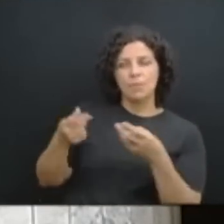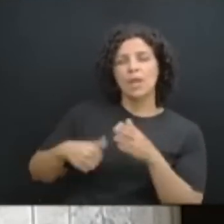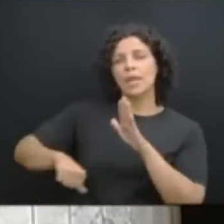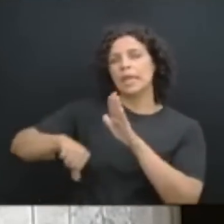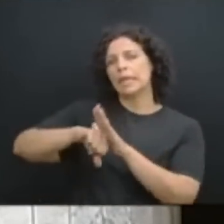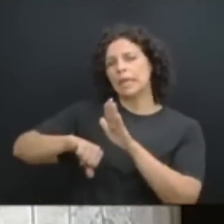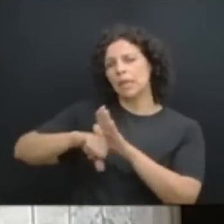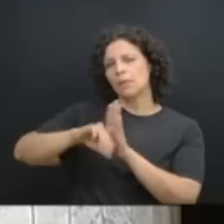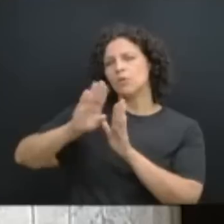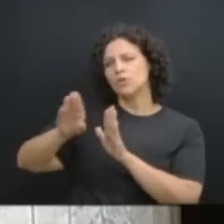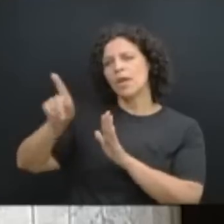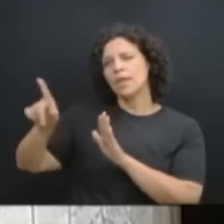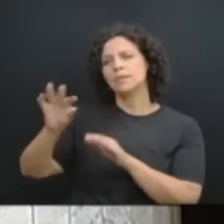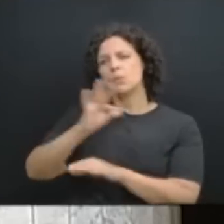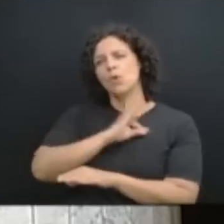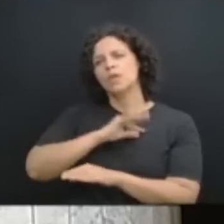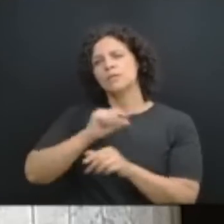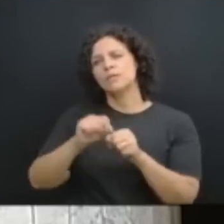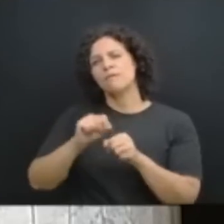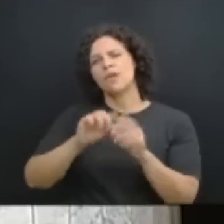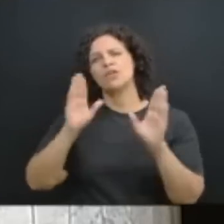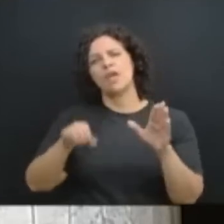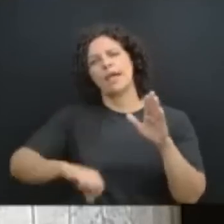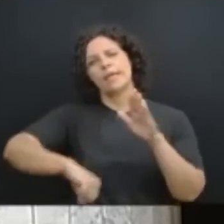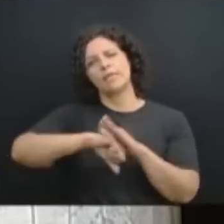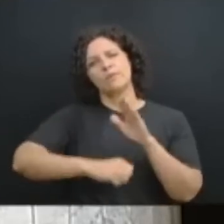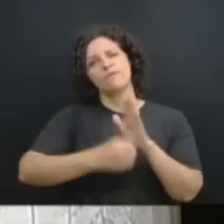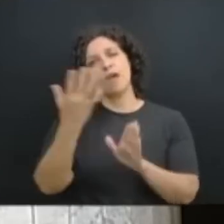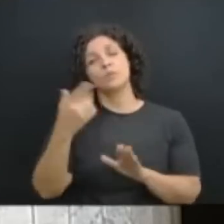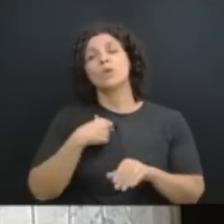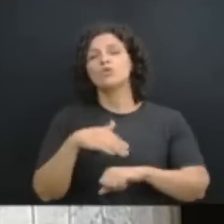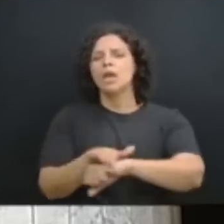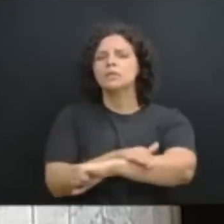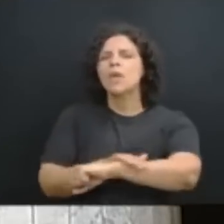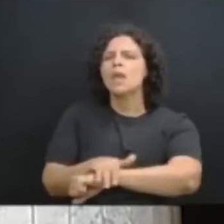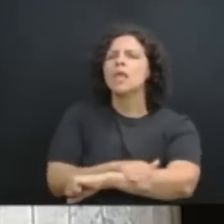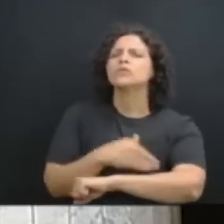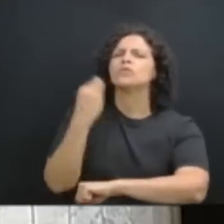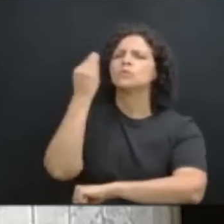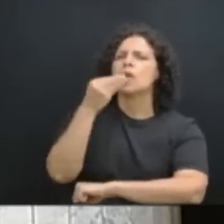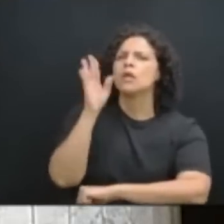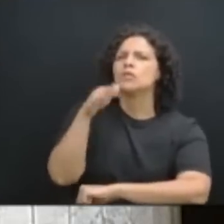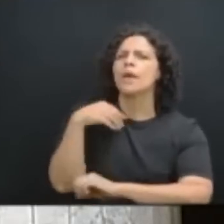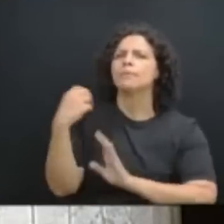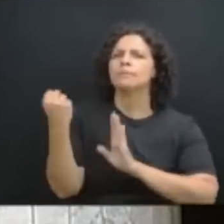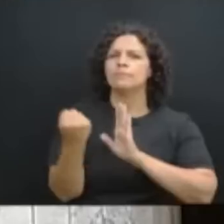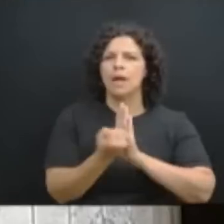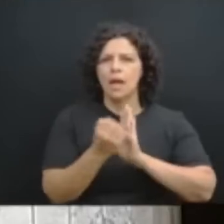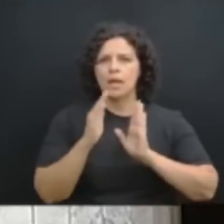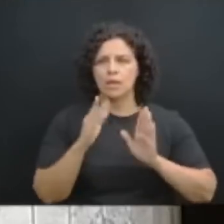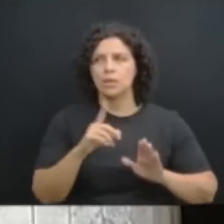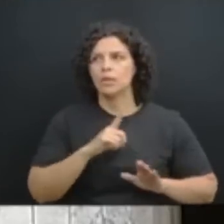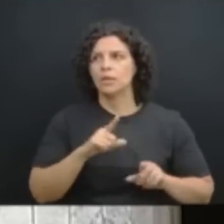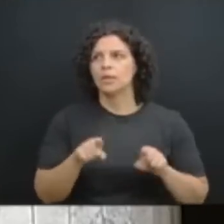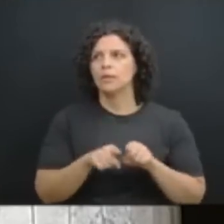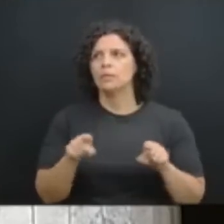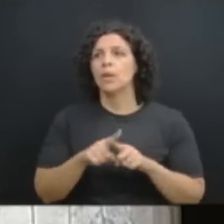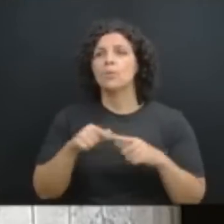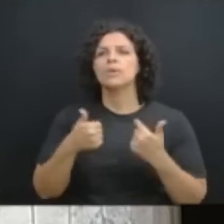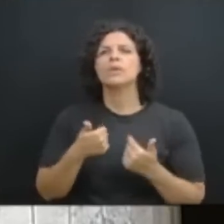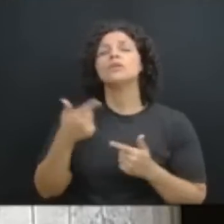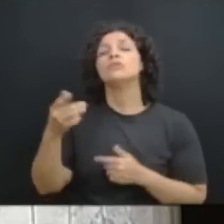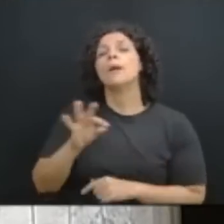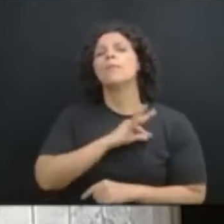crimes que ele cometeu, porque carrego na pele as cicatrizes desses